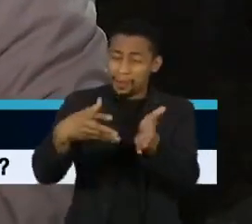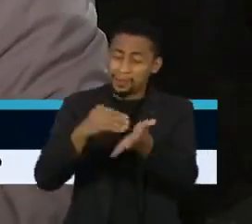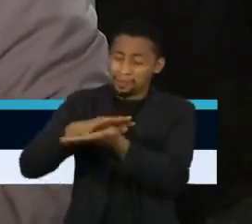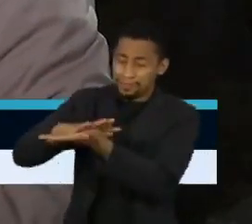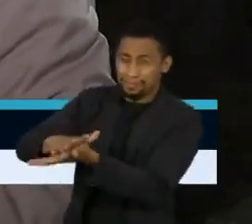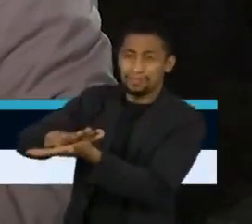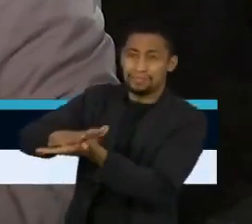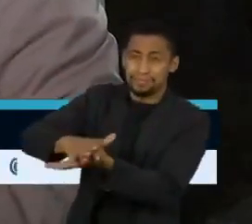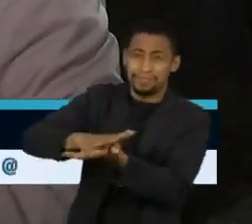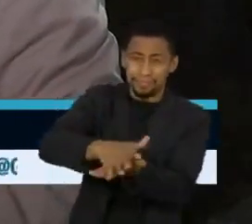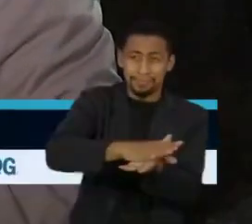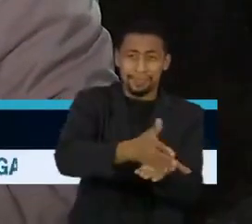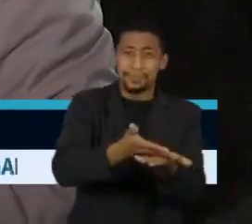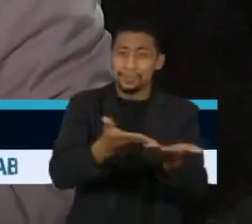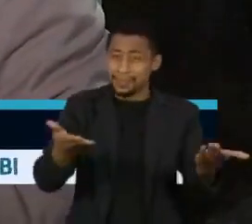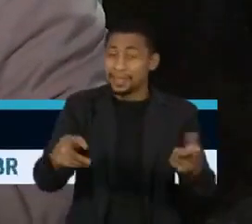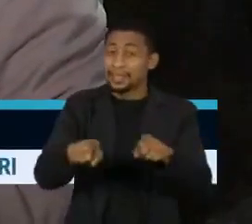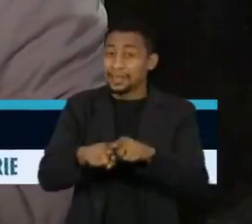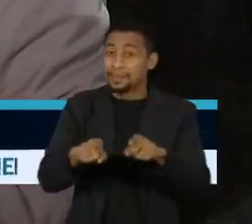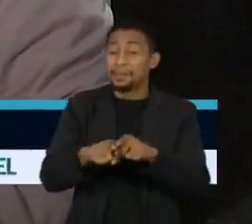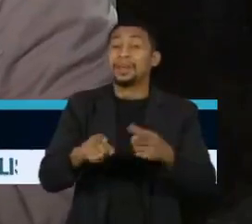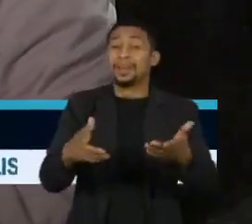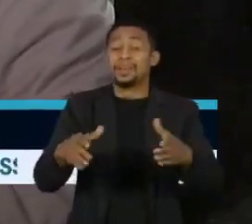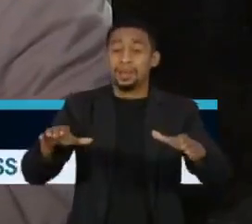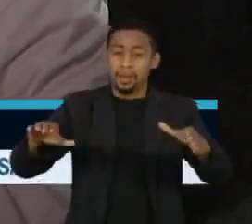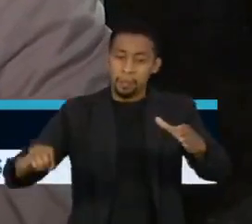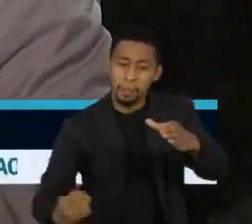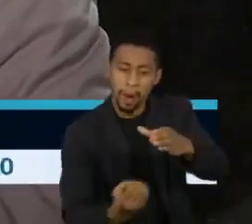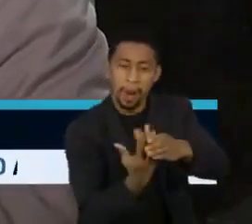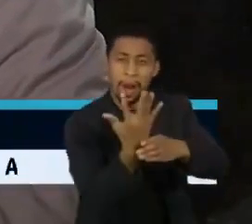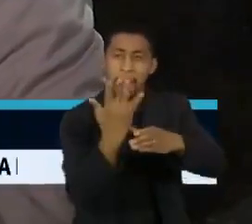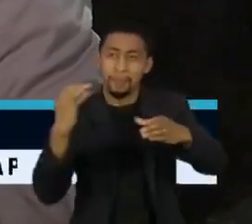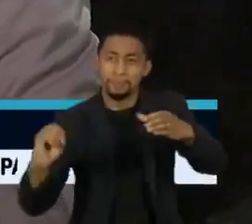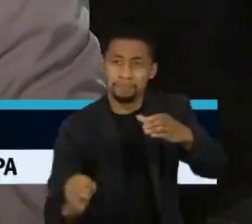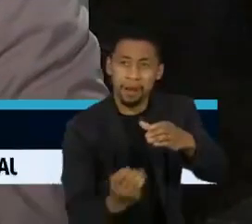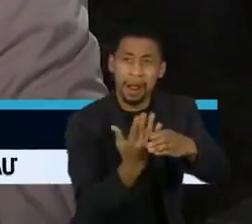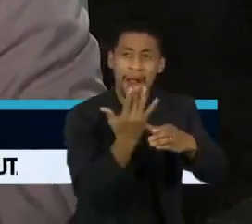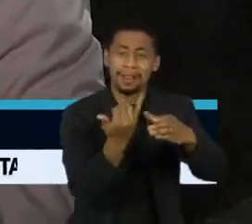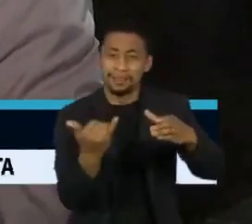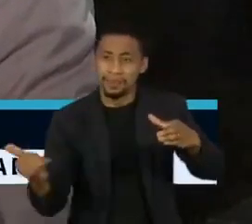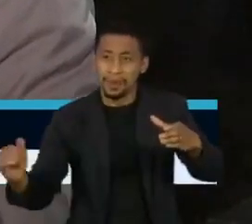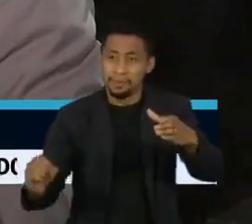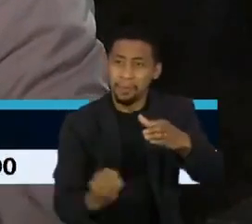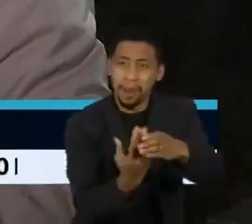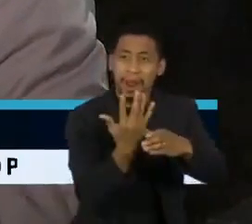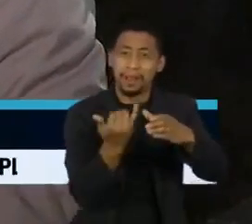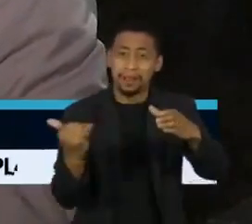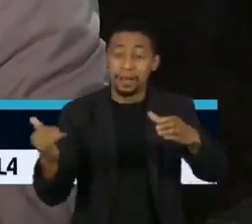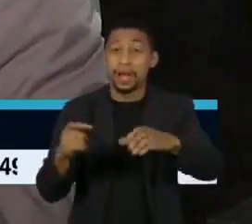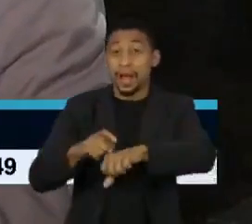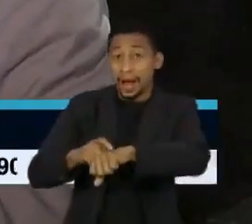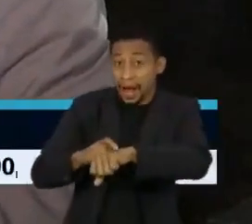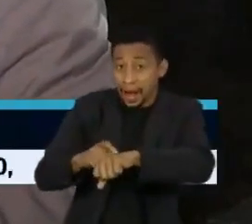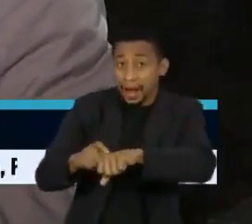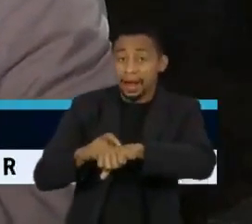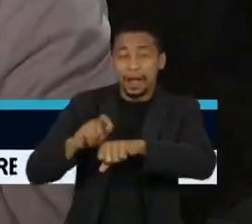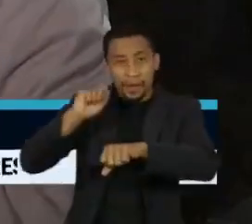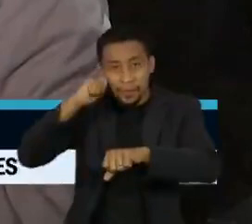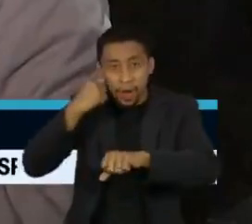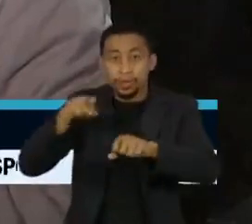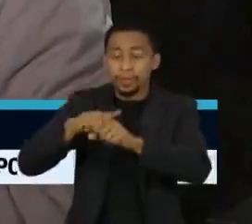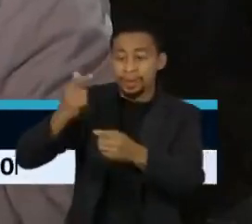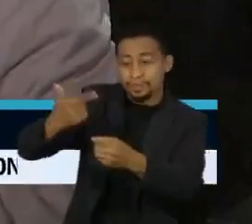ritmo cada vez maior. O uso de energias sujas, como as geradas a partir de termoelétricas a carvão. A dependência